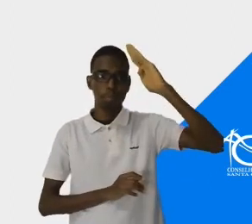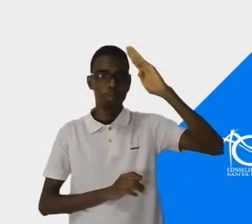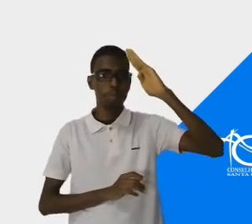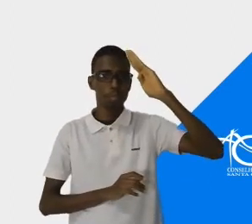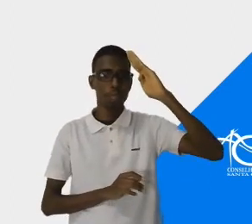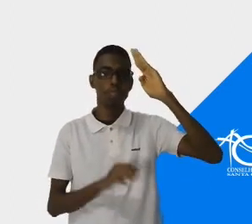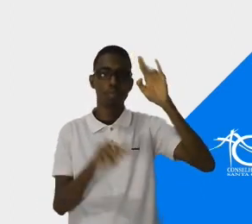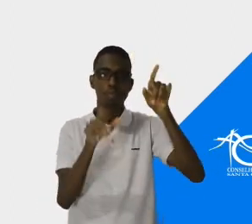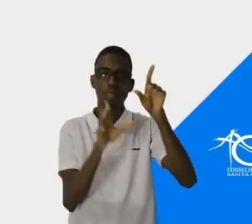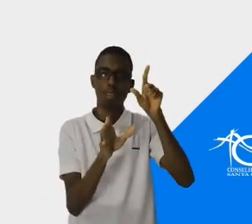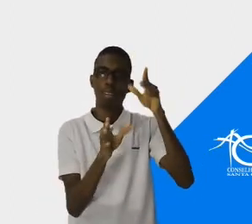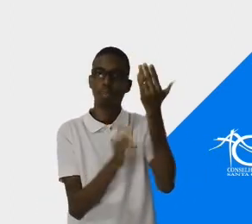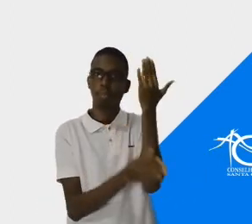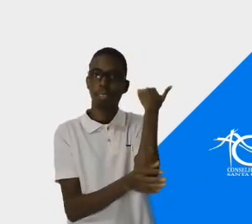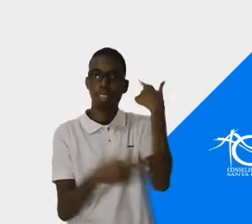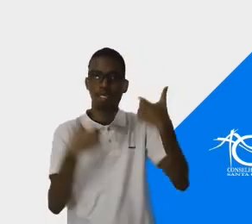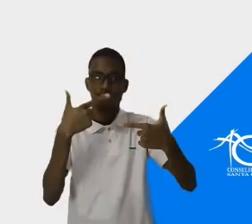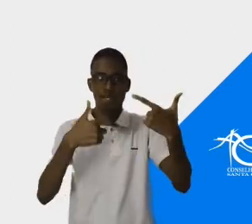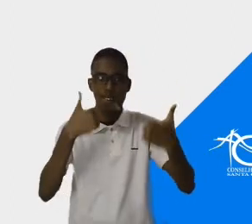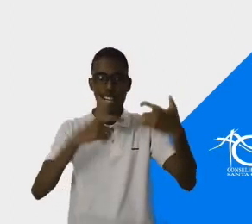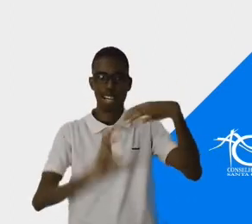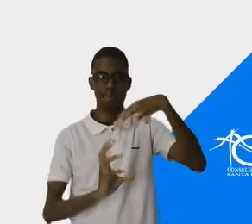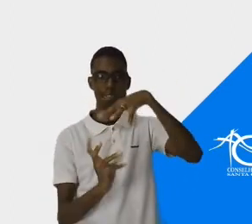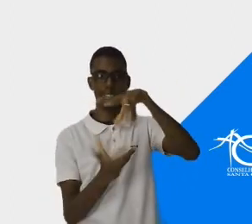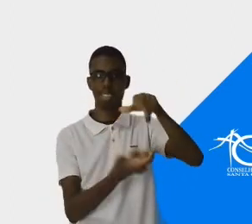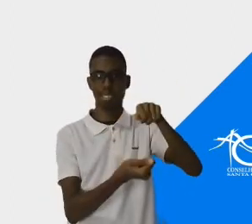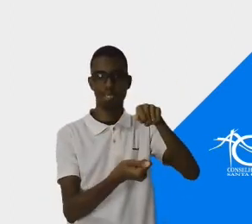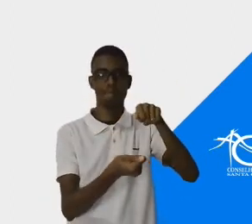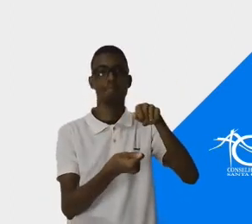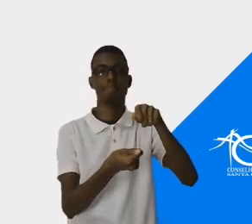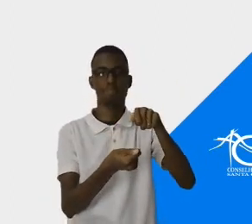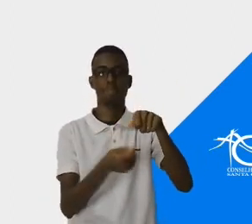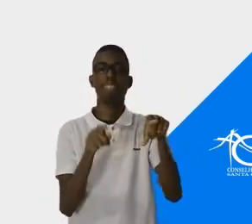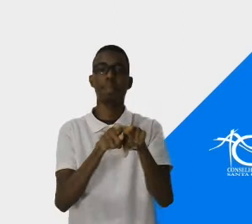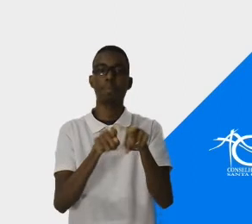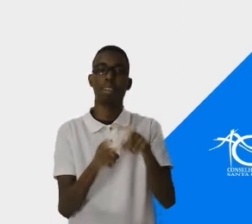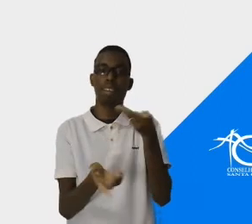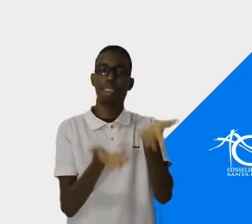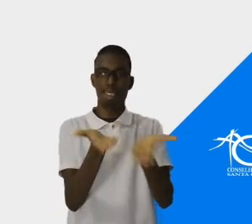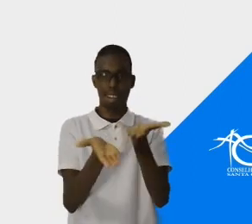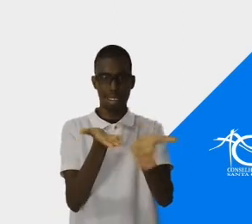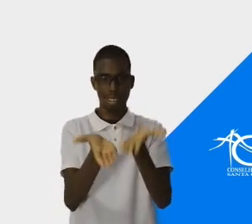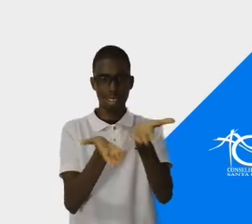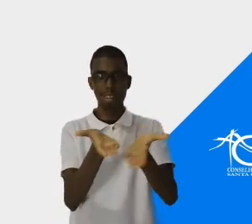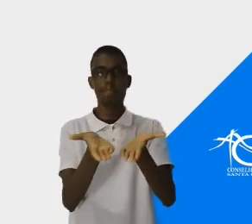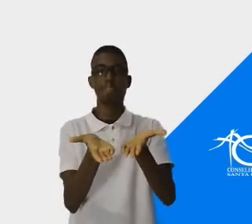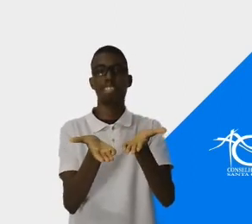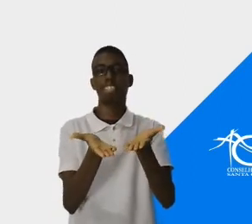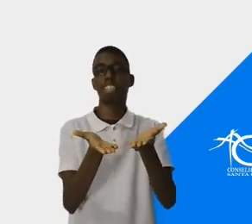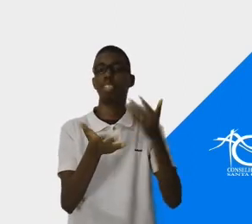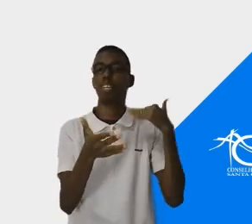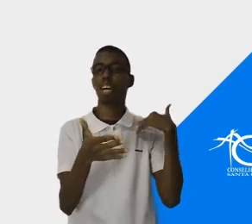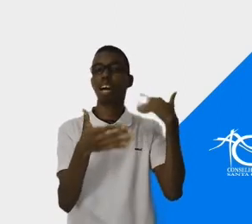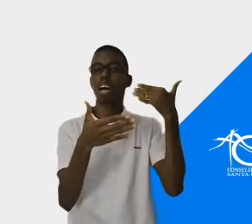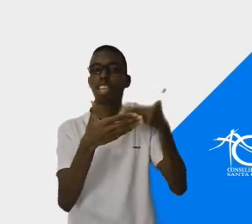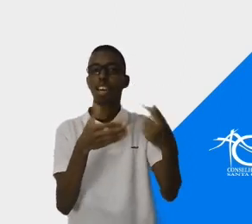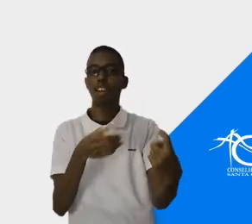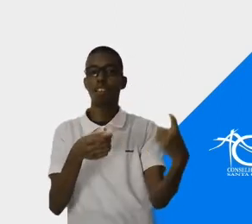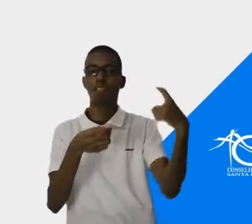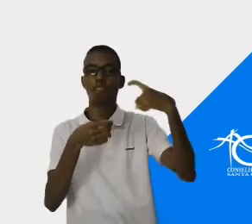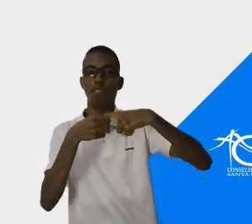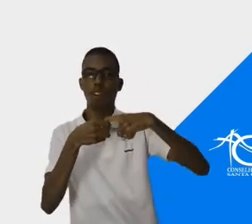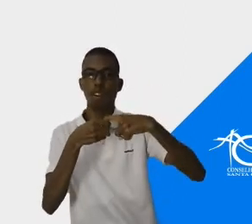na busca pelo tratamento, seja do diagnóstico até a reabilitação cognitiva de pacientes